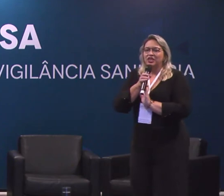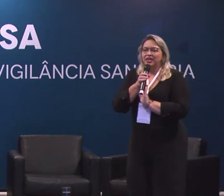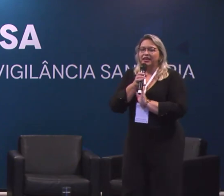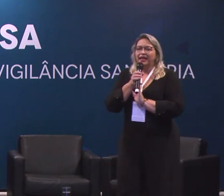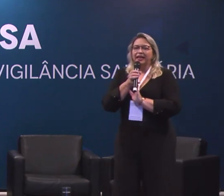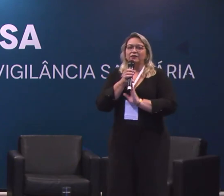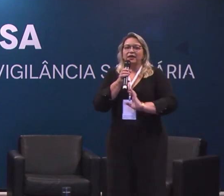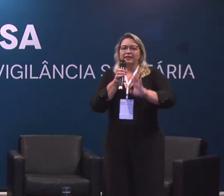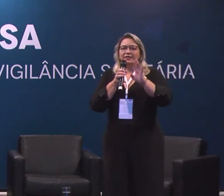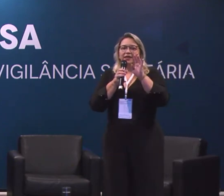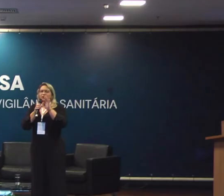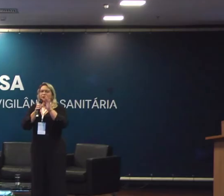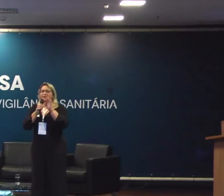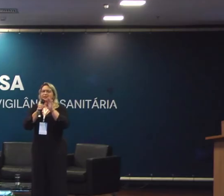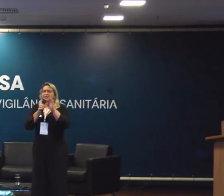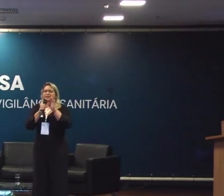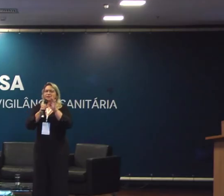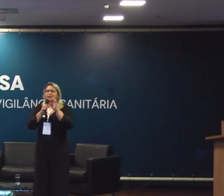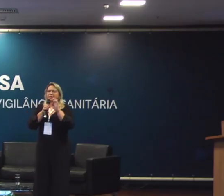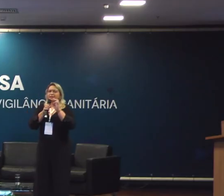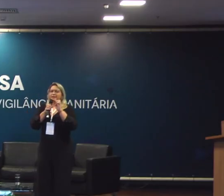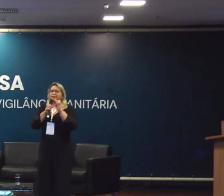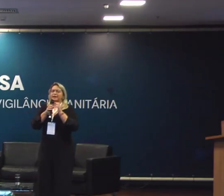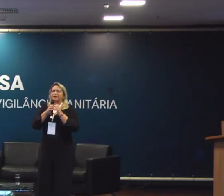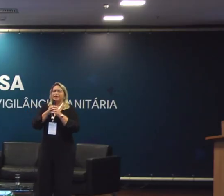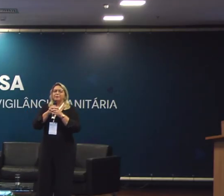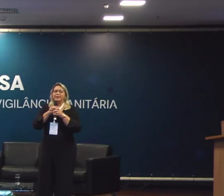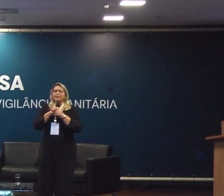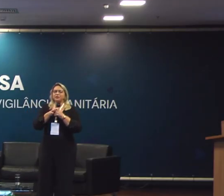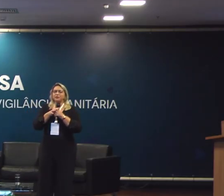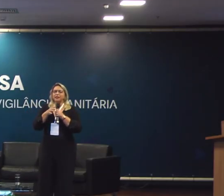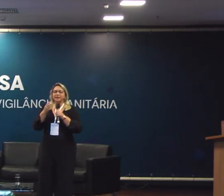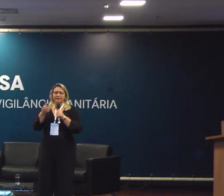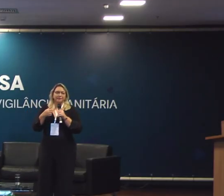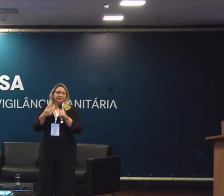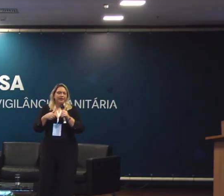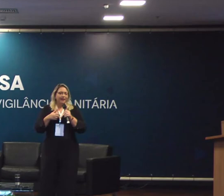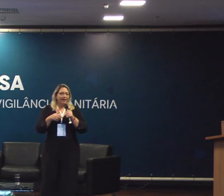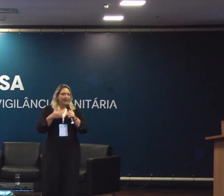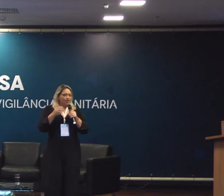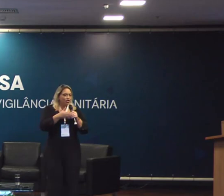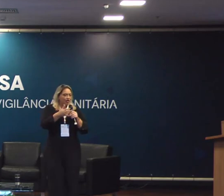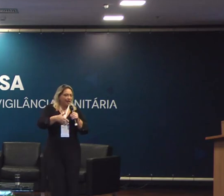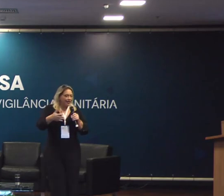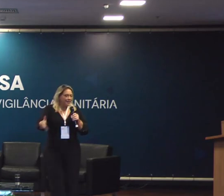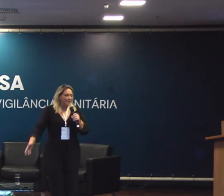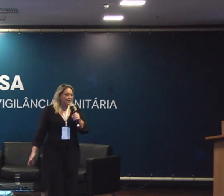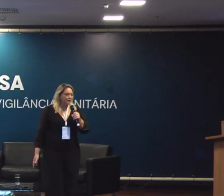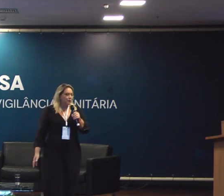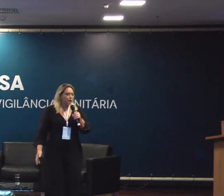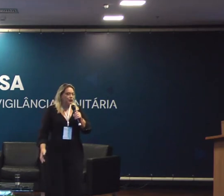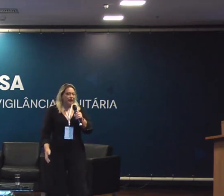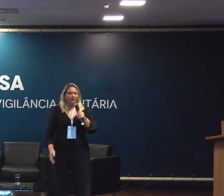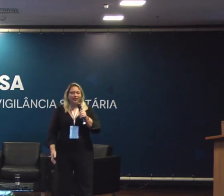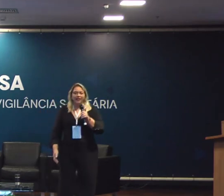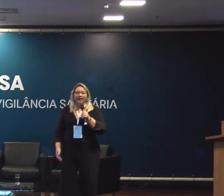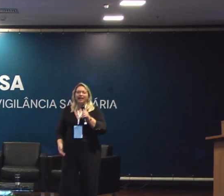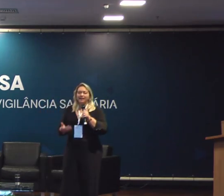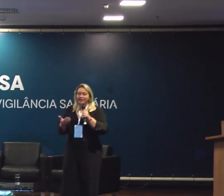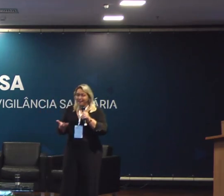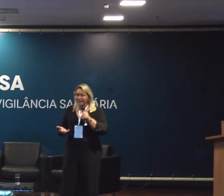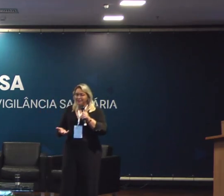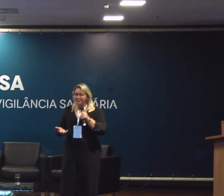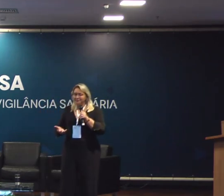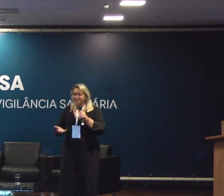Gente, o Alex vai ter uma apresentação, né, Alex? Mas antes eu queria, assim, até que a gente já está nesse ponto final, né,